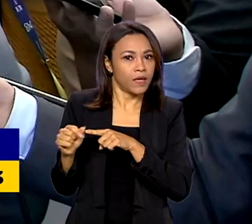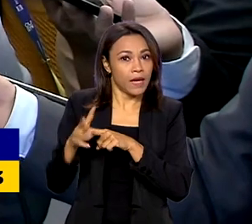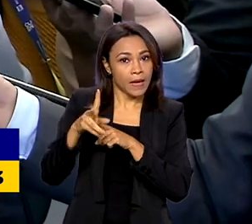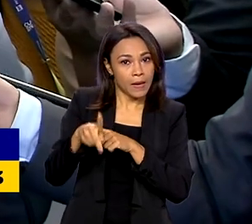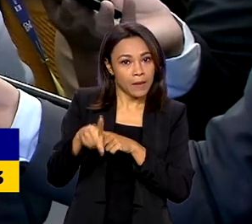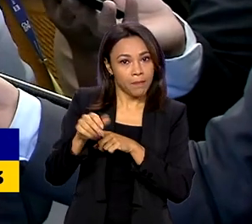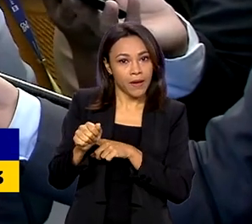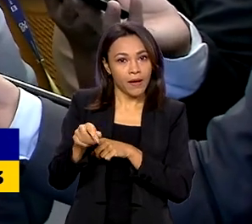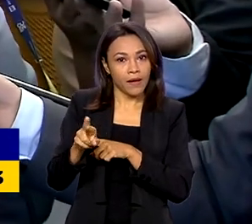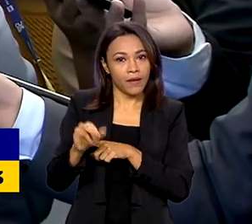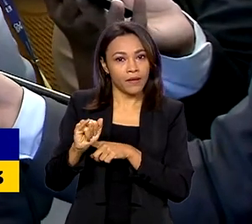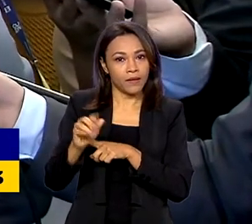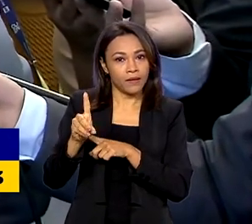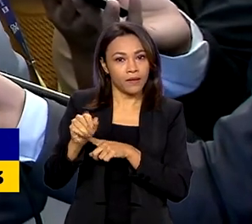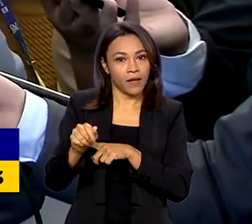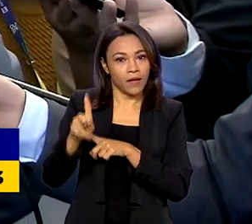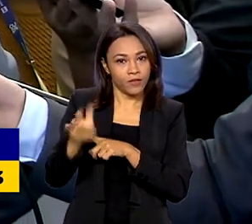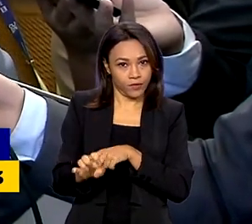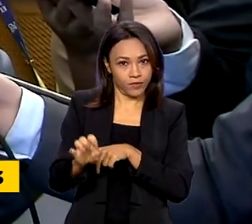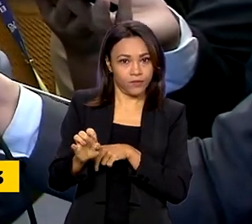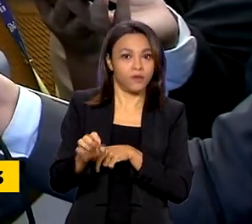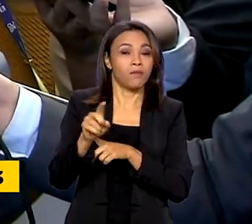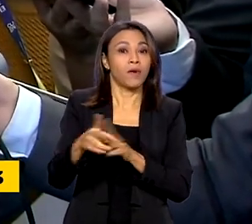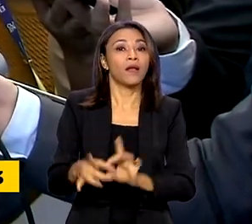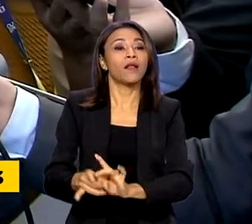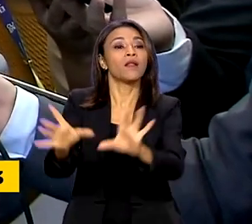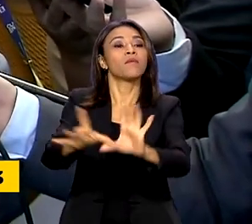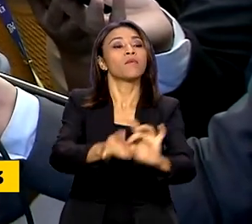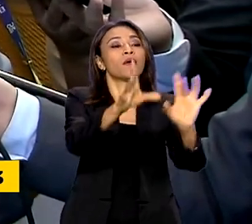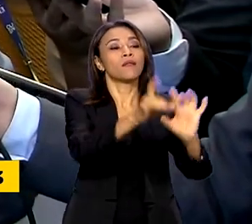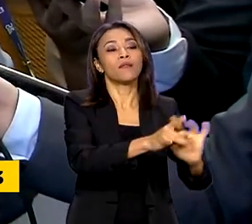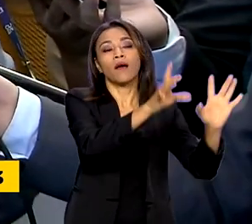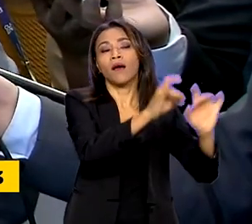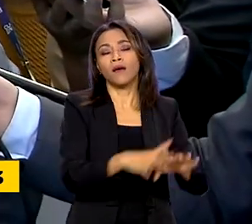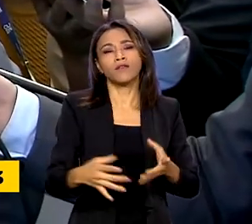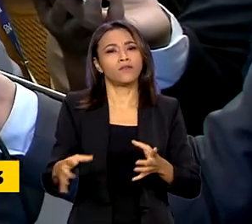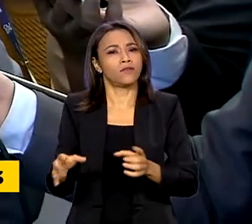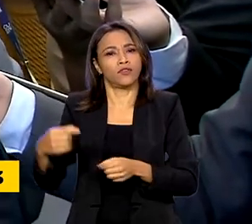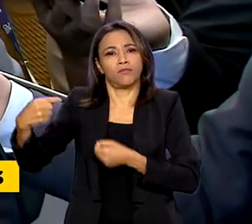importação, né, para ter a liberdade de usar nossas vantagens competitivas a favor do Brasil.